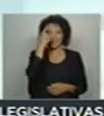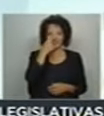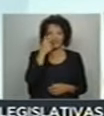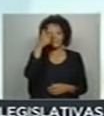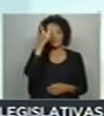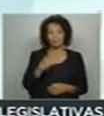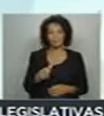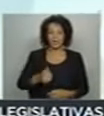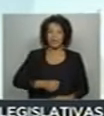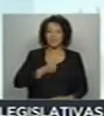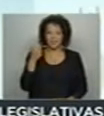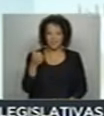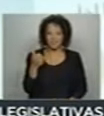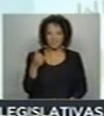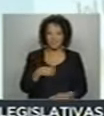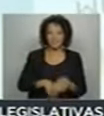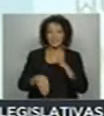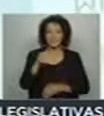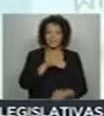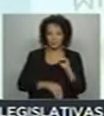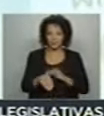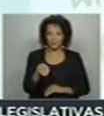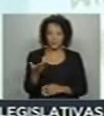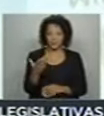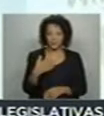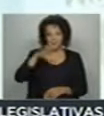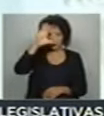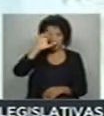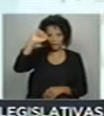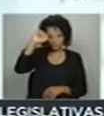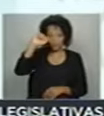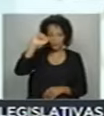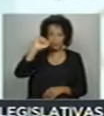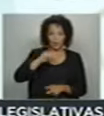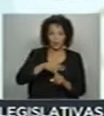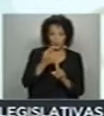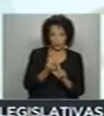da vitória nestas eleições legislativas